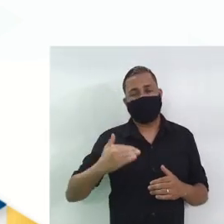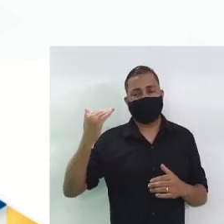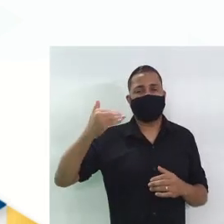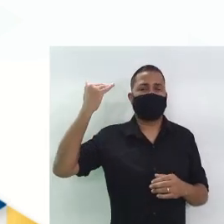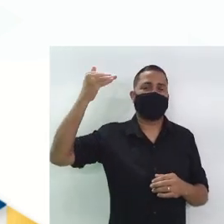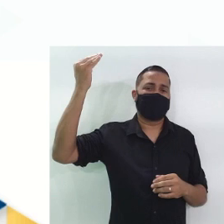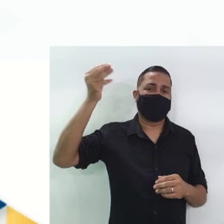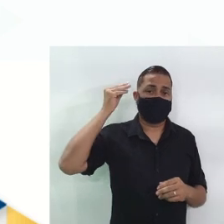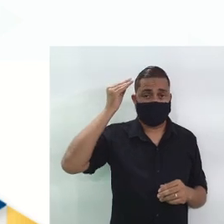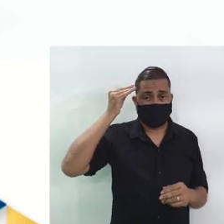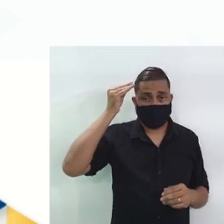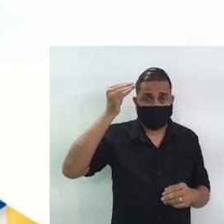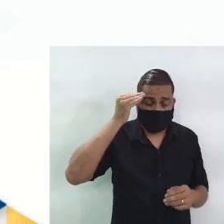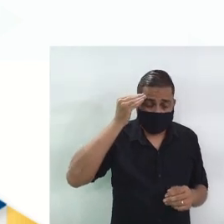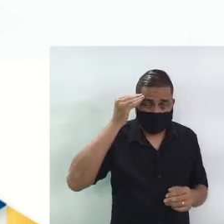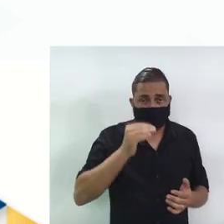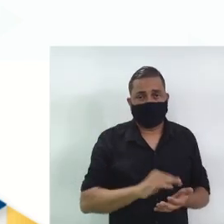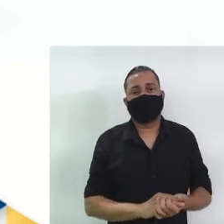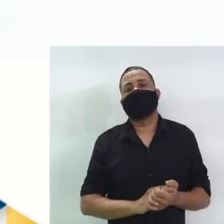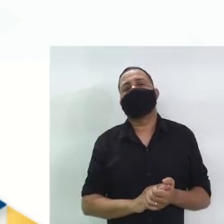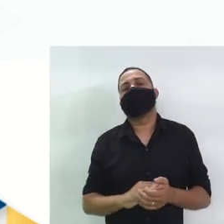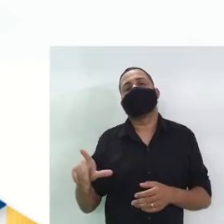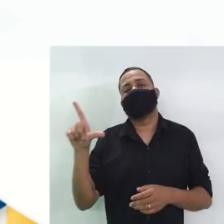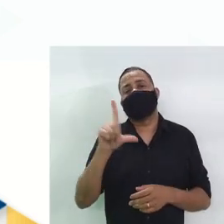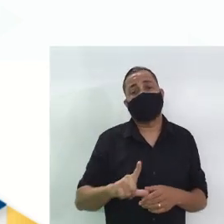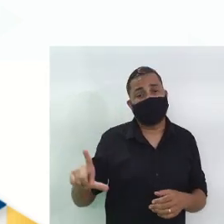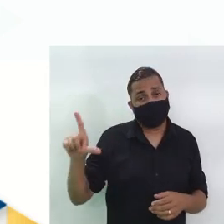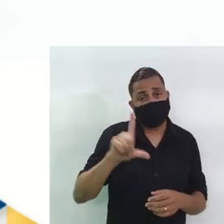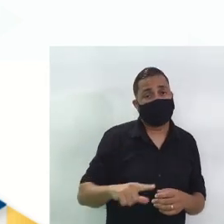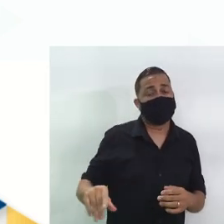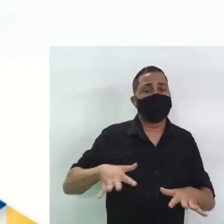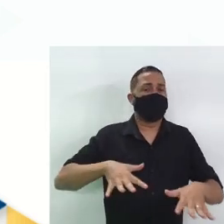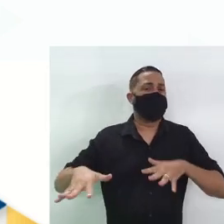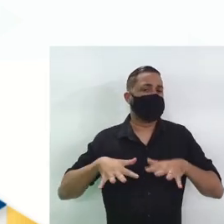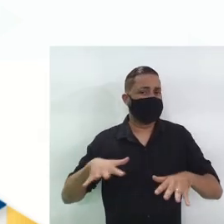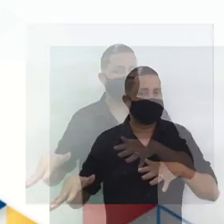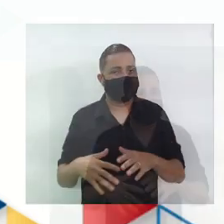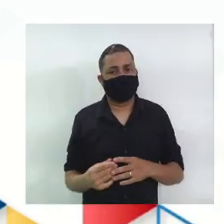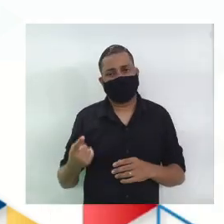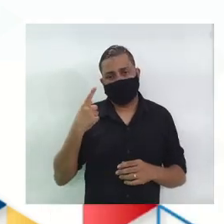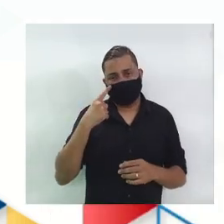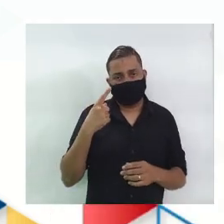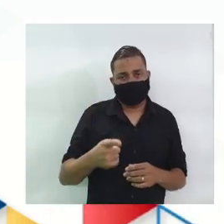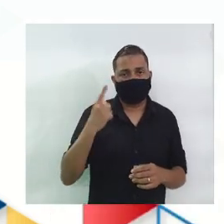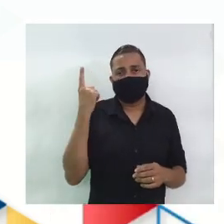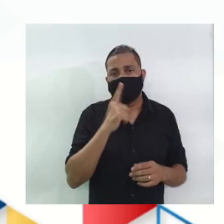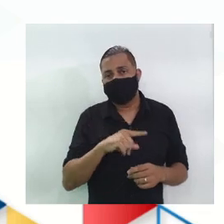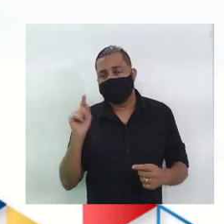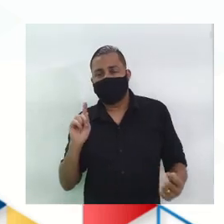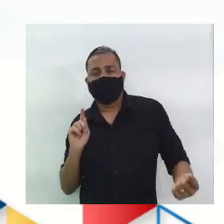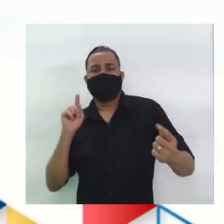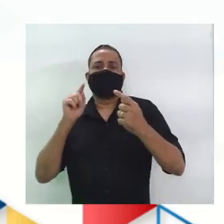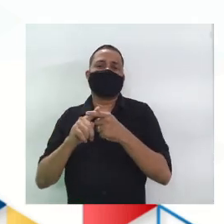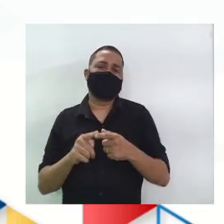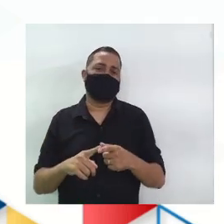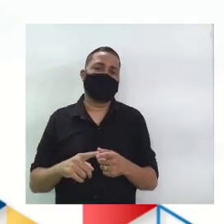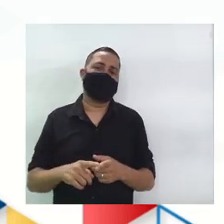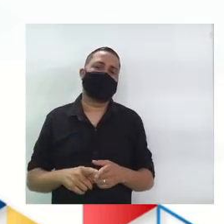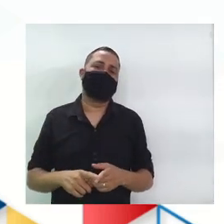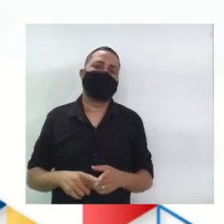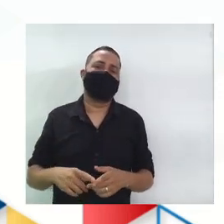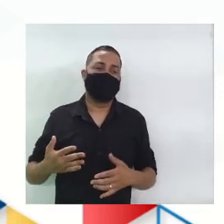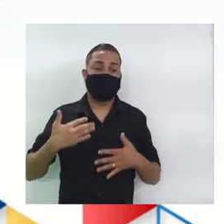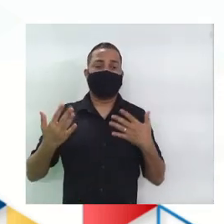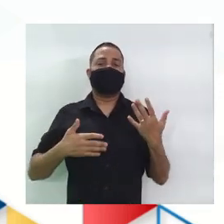elevados de consciência. A literatura do movimento prevê a possibilidade de alcançar-se o